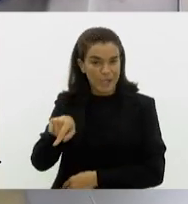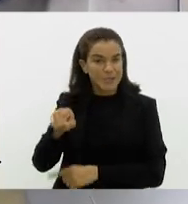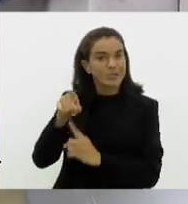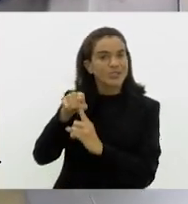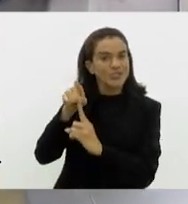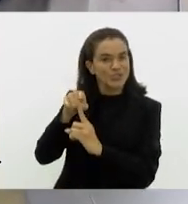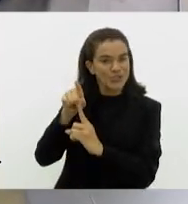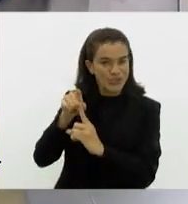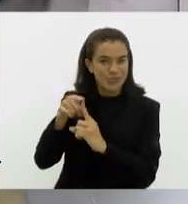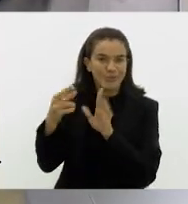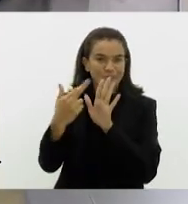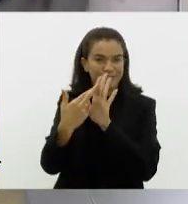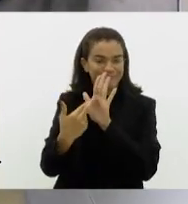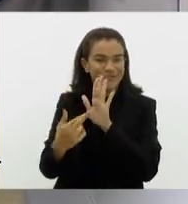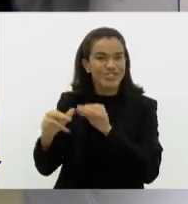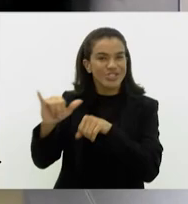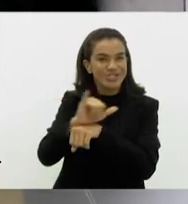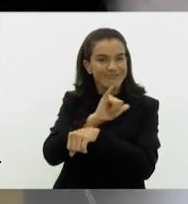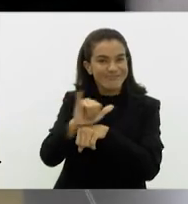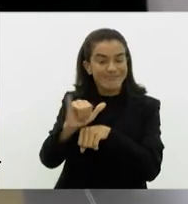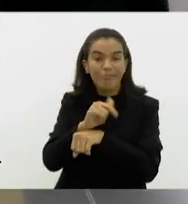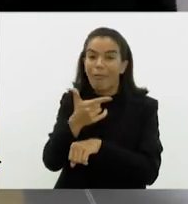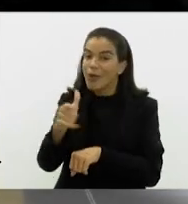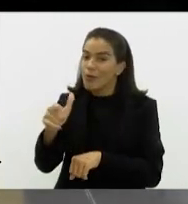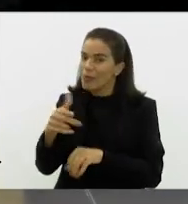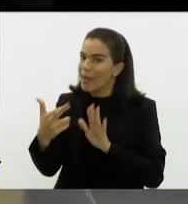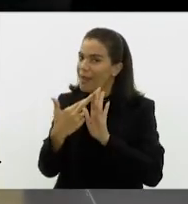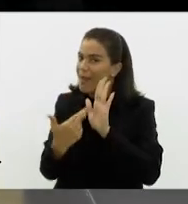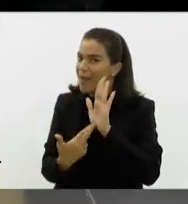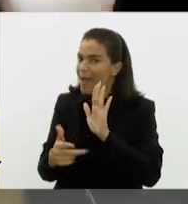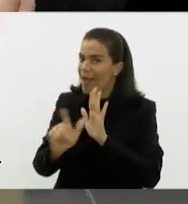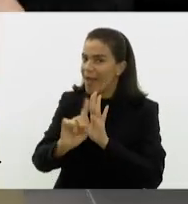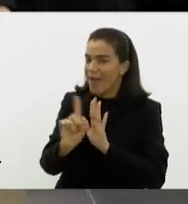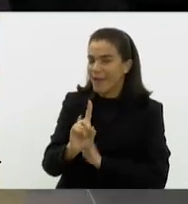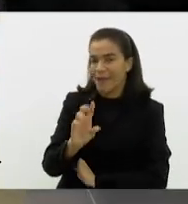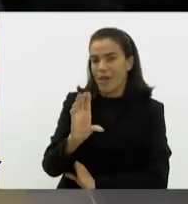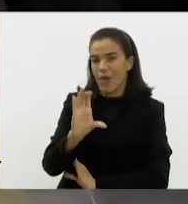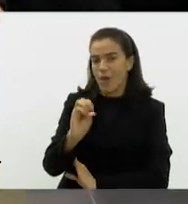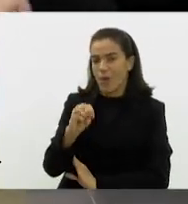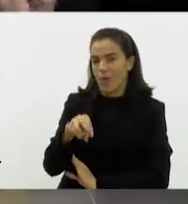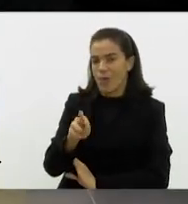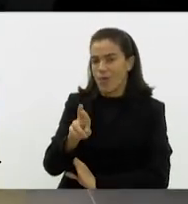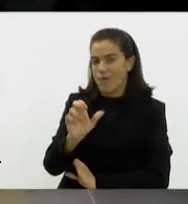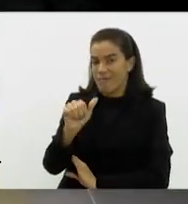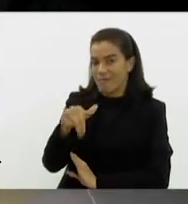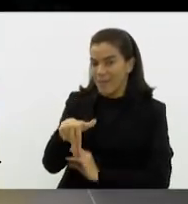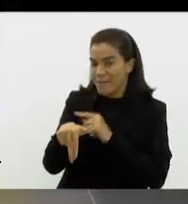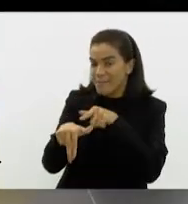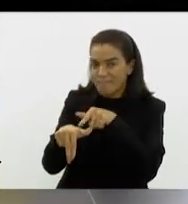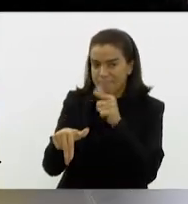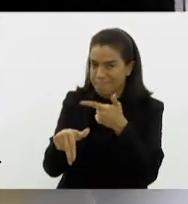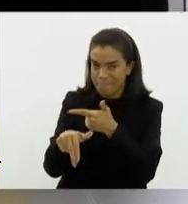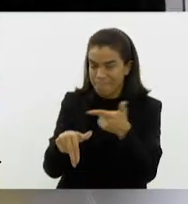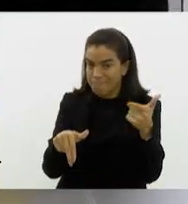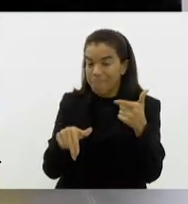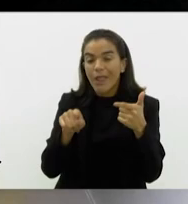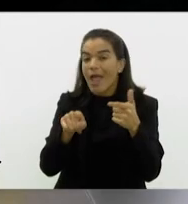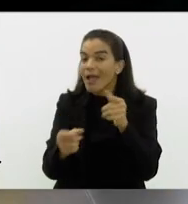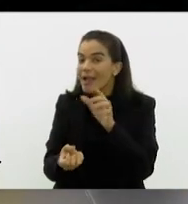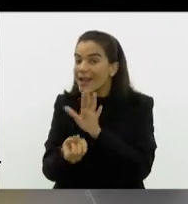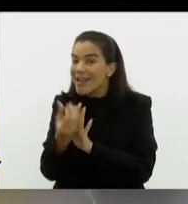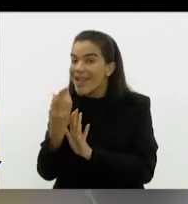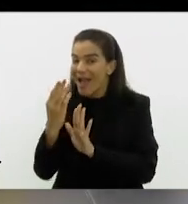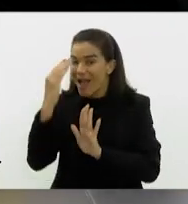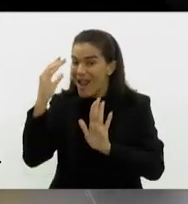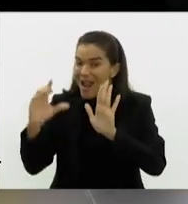de procedimento, muito embora não tenha uma regulamentação objetiva do CONTRAN. Então, o que se pretende é instituir por